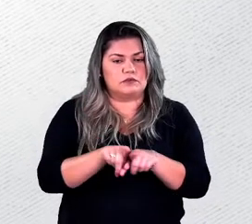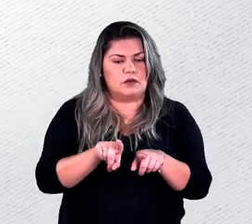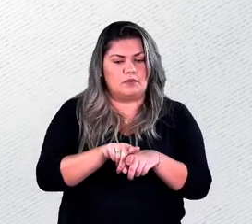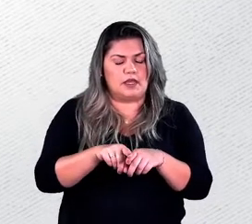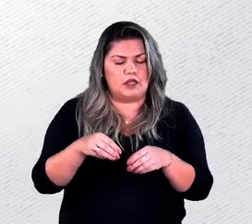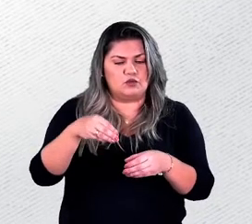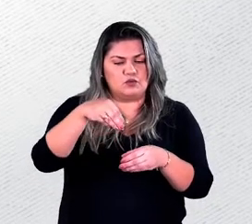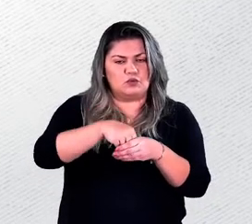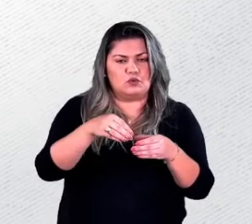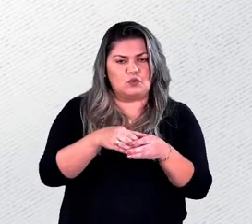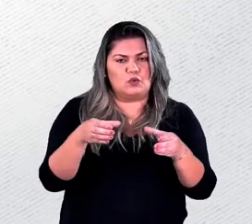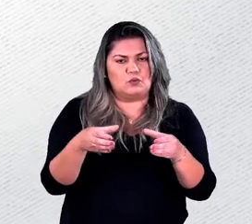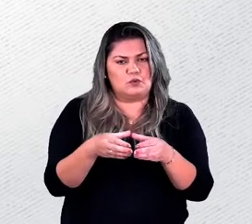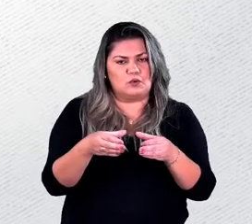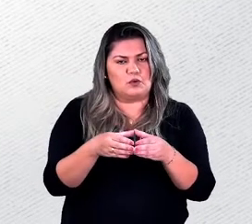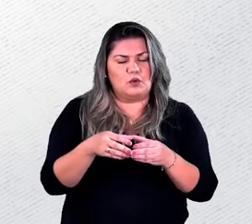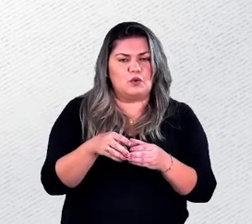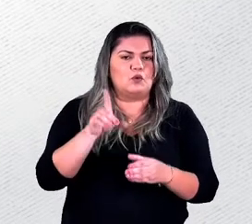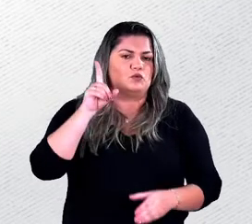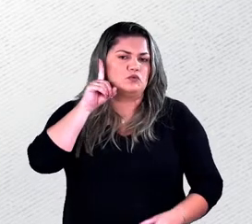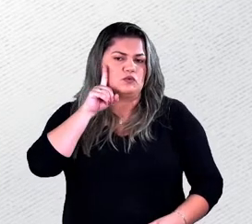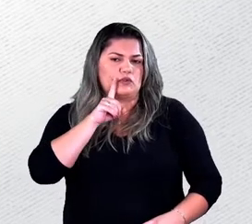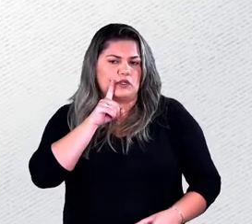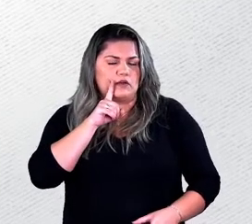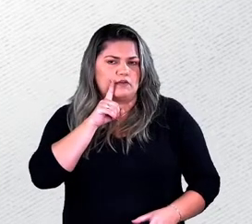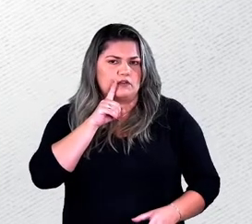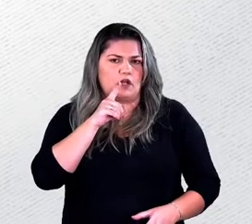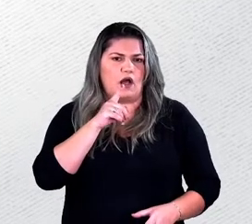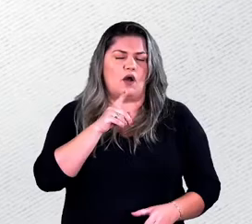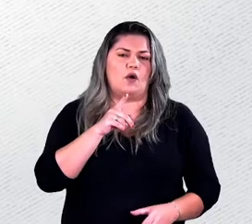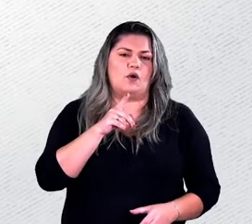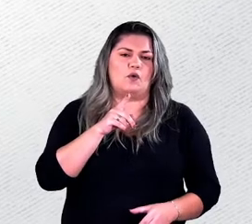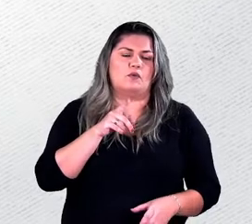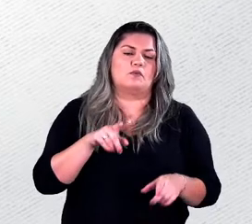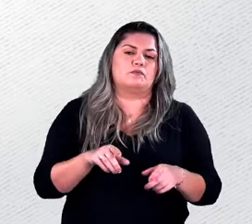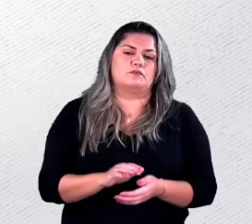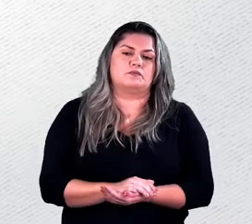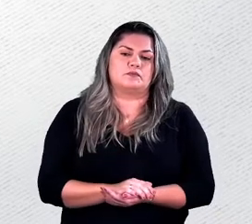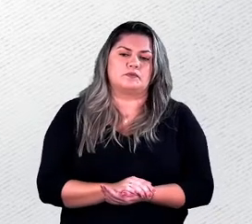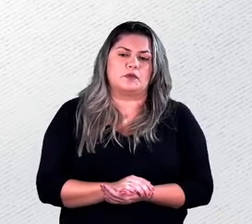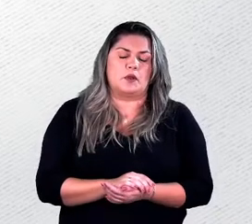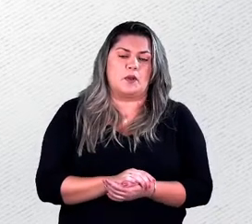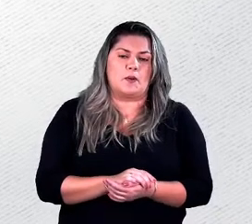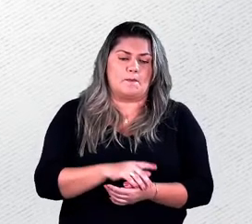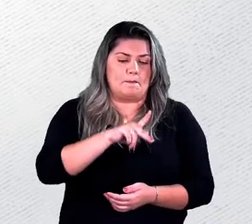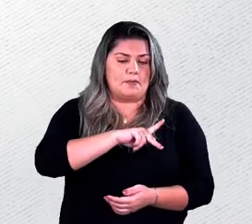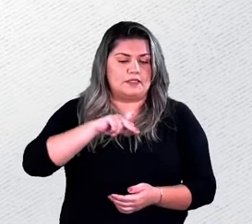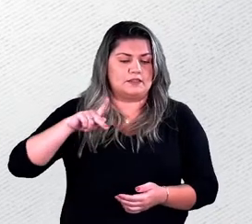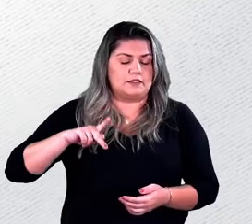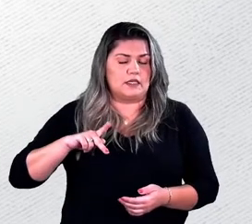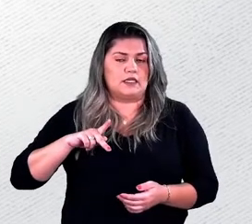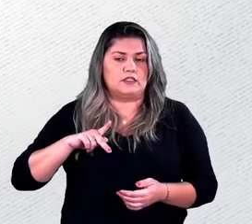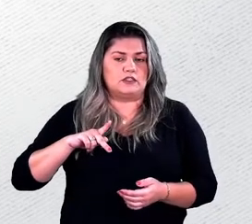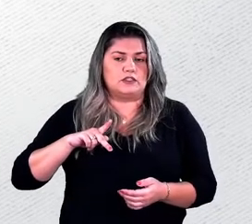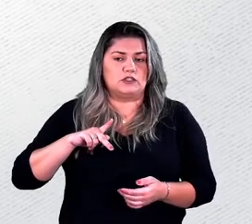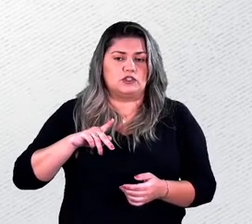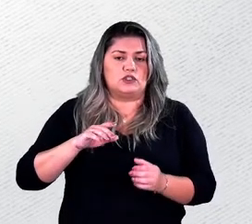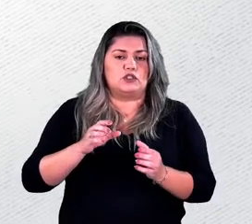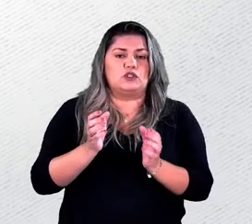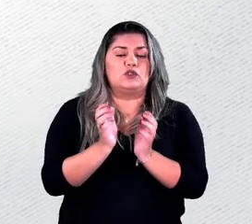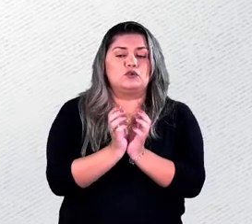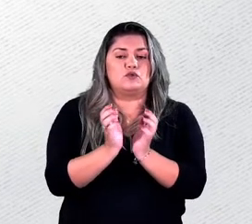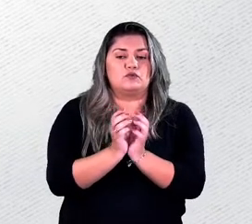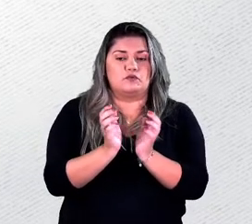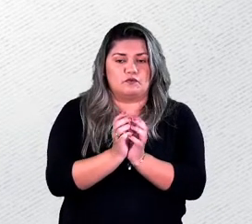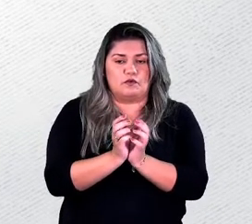presidente do comitê judicial do internet não e solvência Instituto nos Estados Unidos Presidente fundador do fórum Nacional do juízo de competência